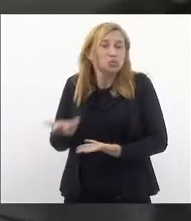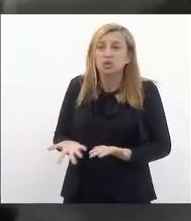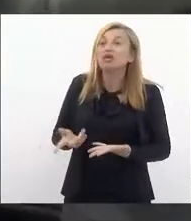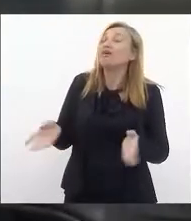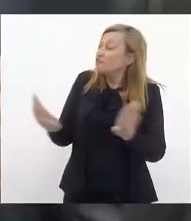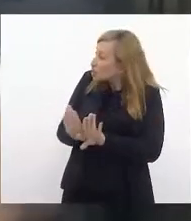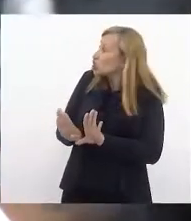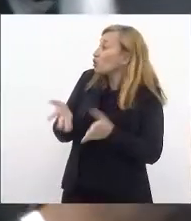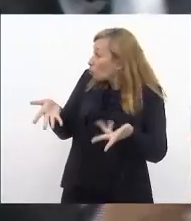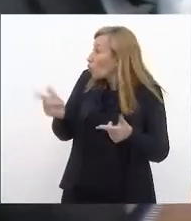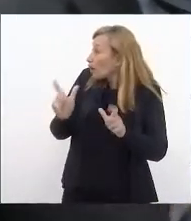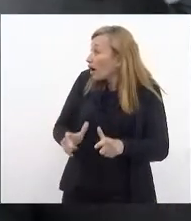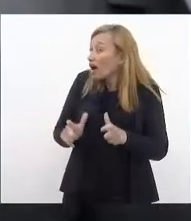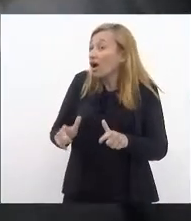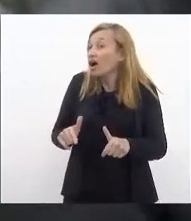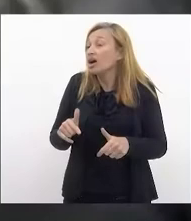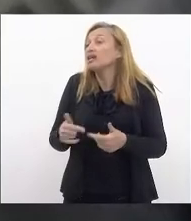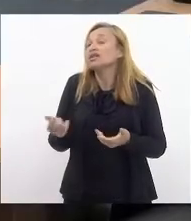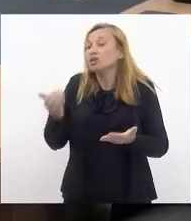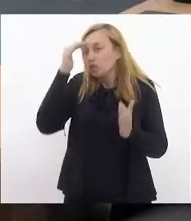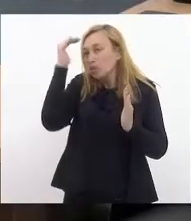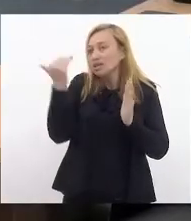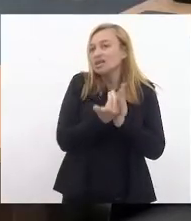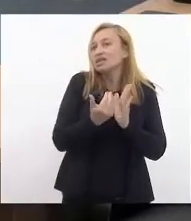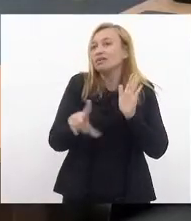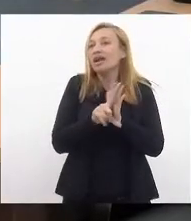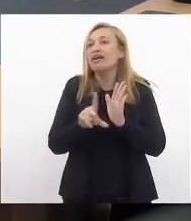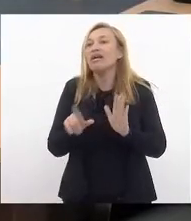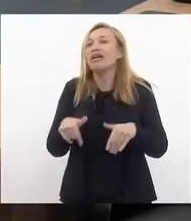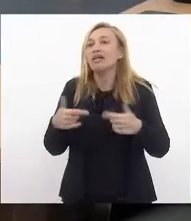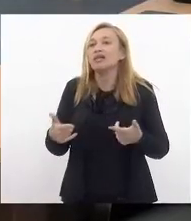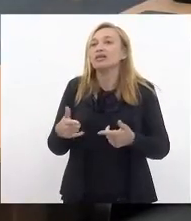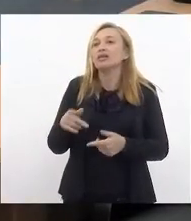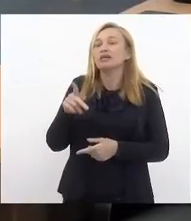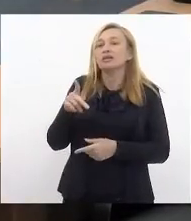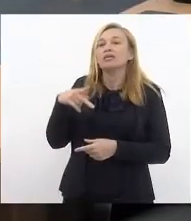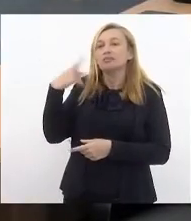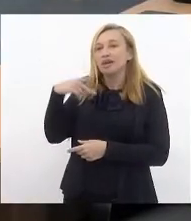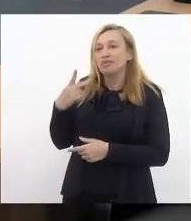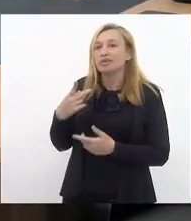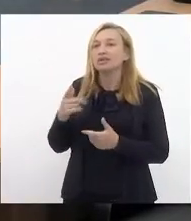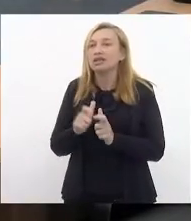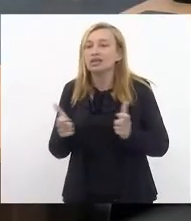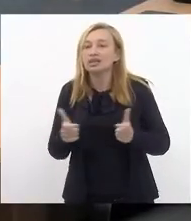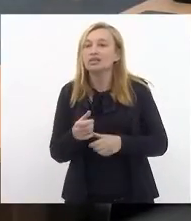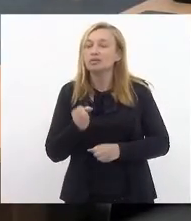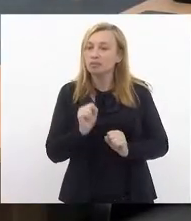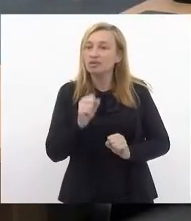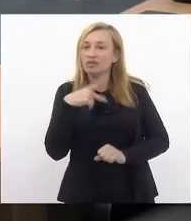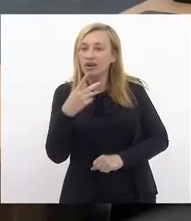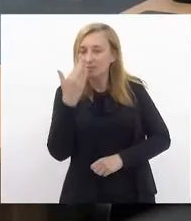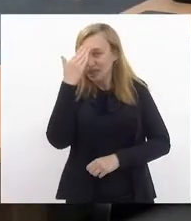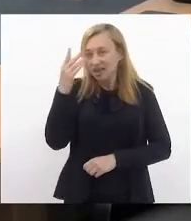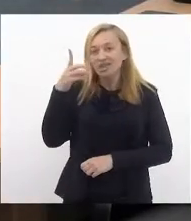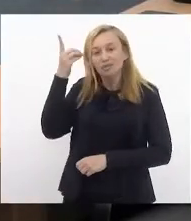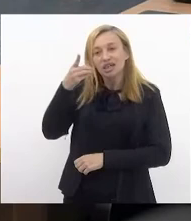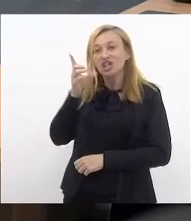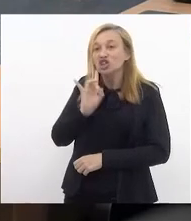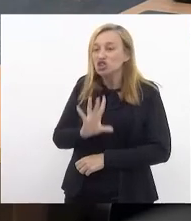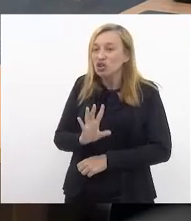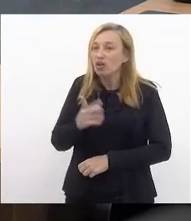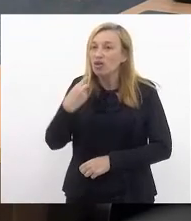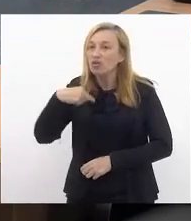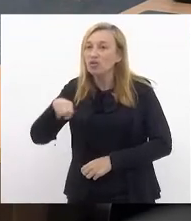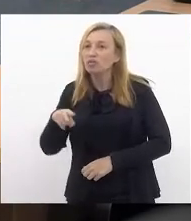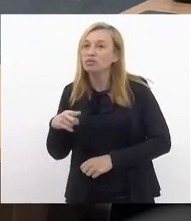fechar o nosso estabelecimento e fazemos cumprir a lei então acho que é dessa forma que o parlamento engrandece por não obrigado deputada só nós fomos